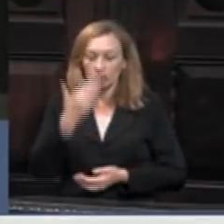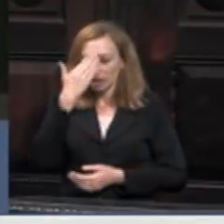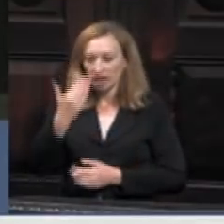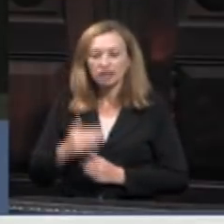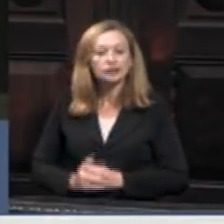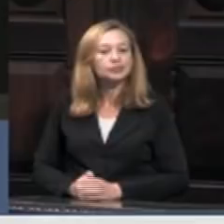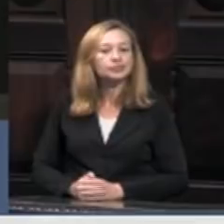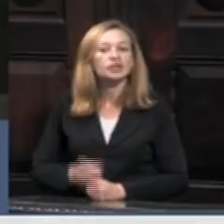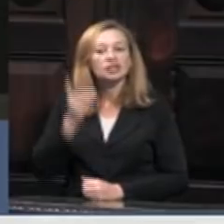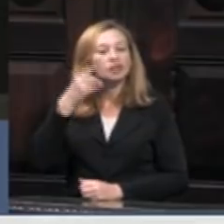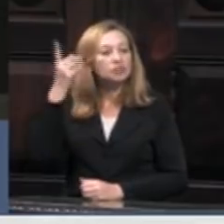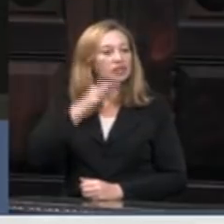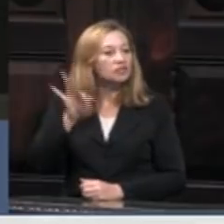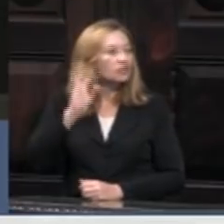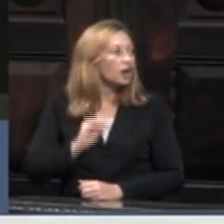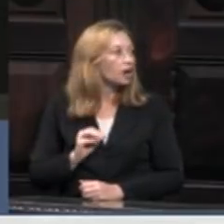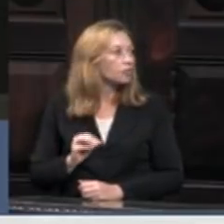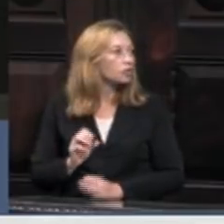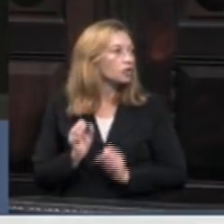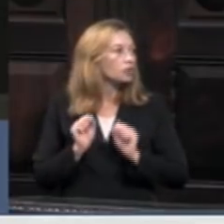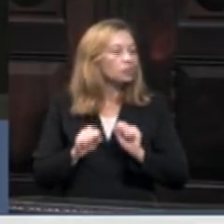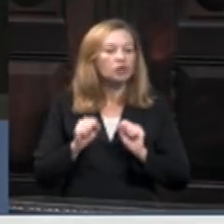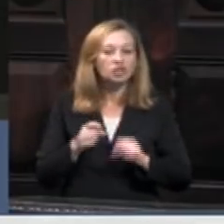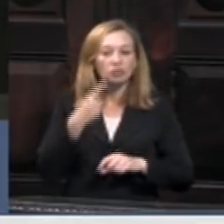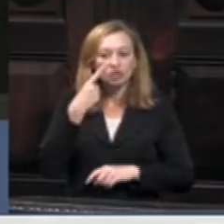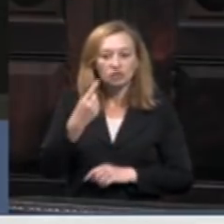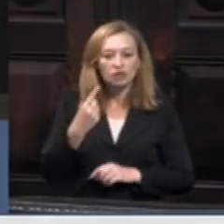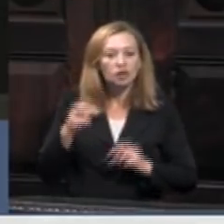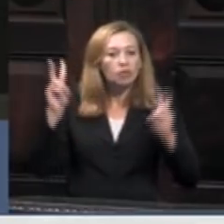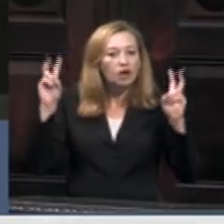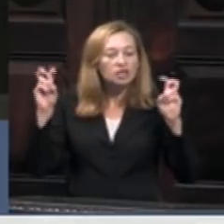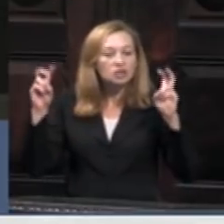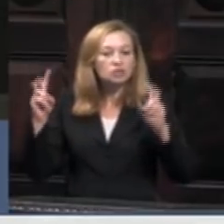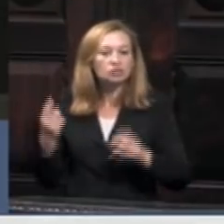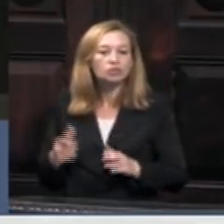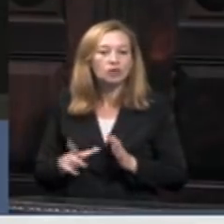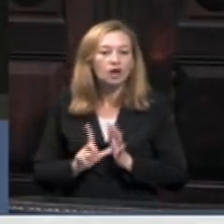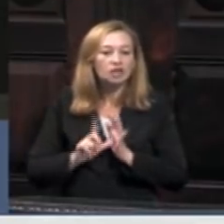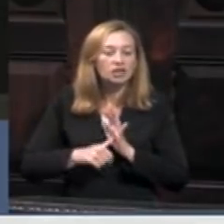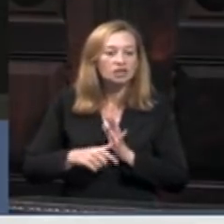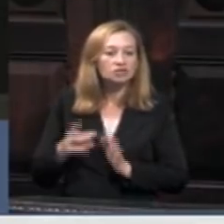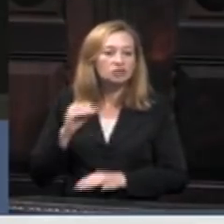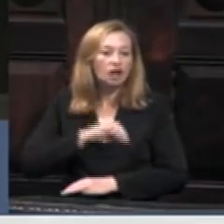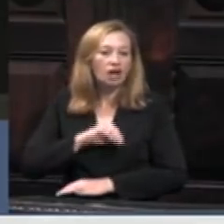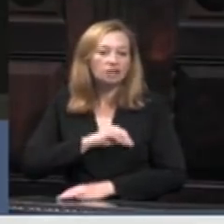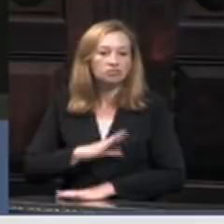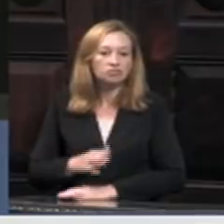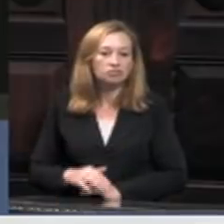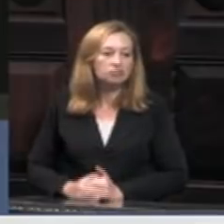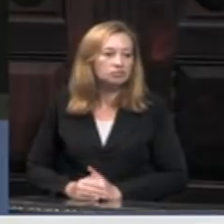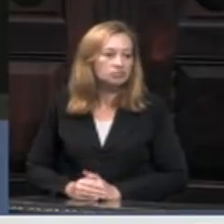Flávio, a gente pode acatar a questão do atraso do salário, é isso?